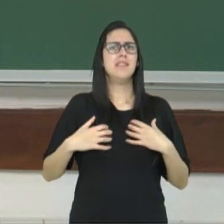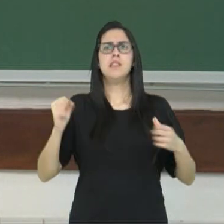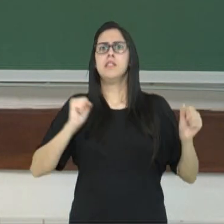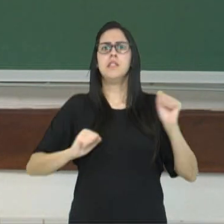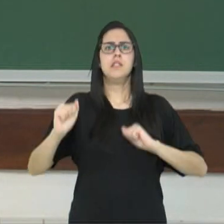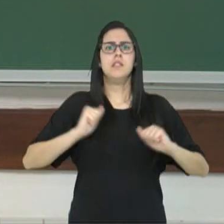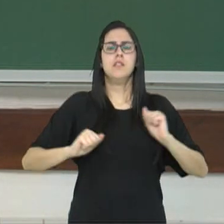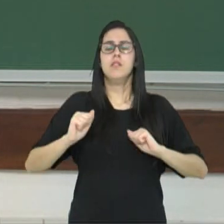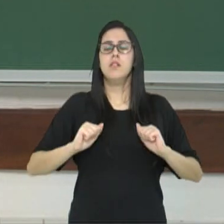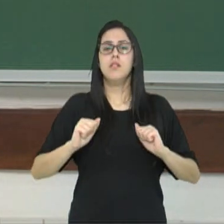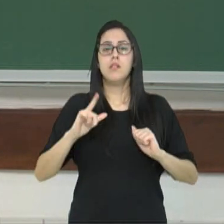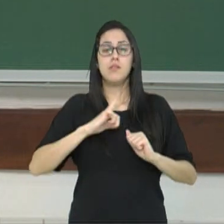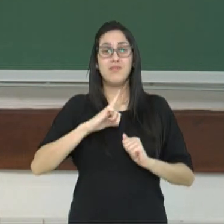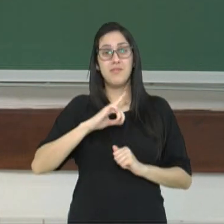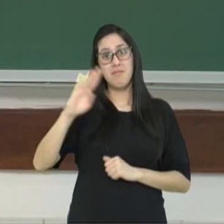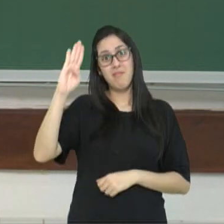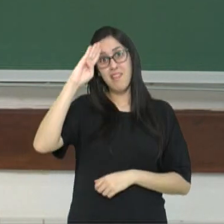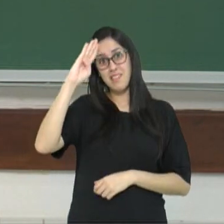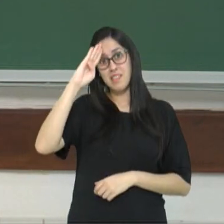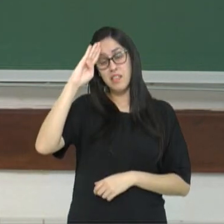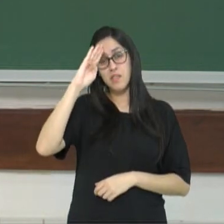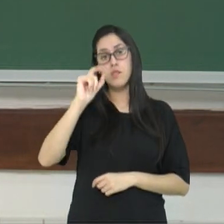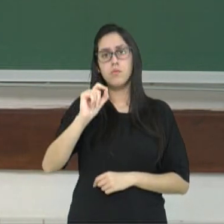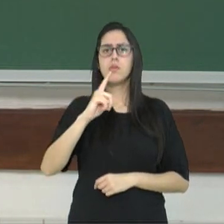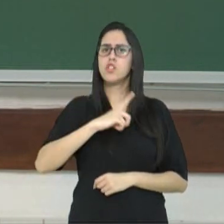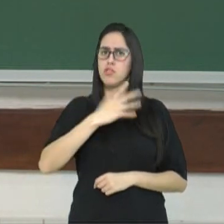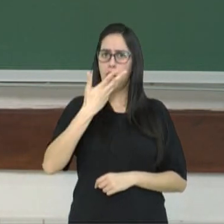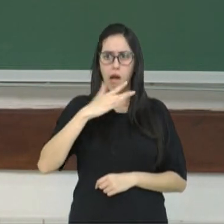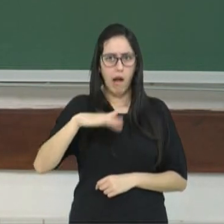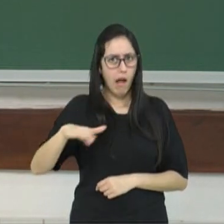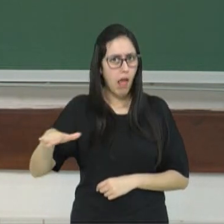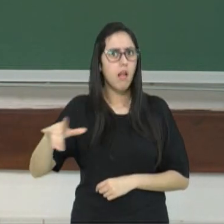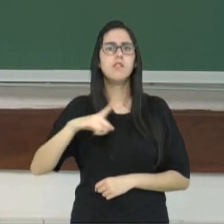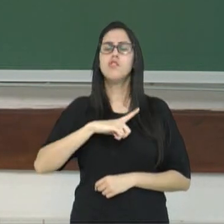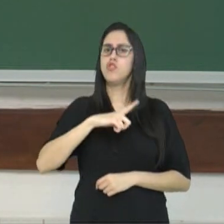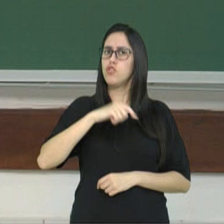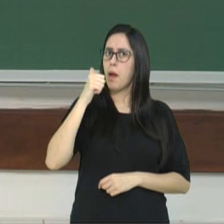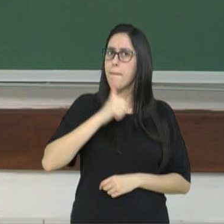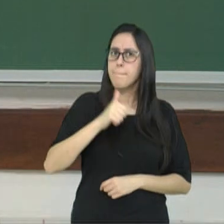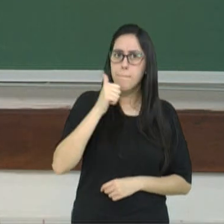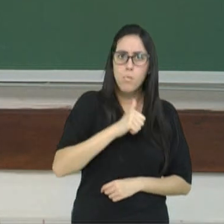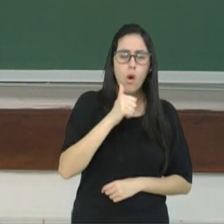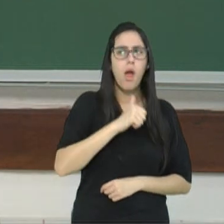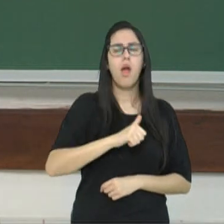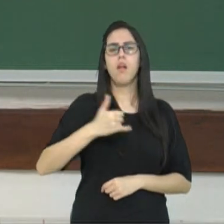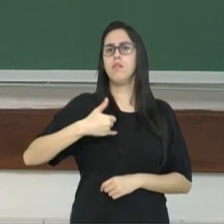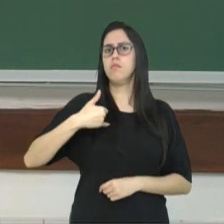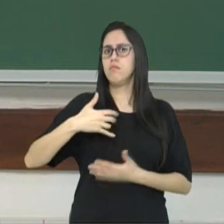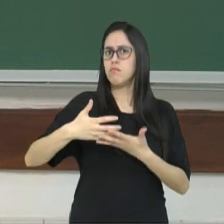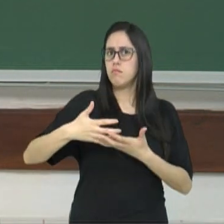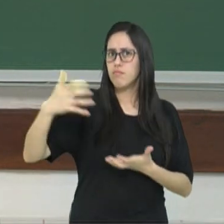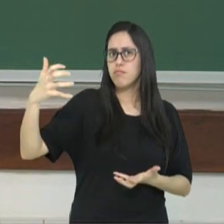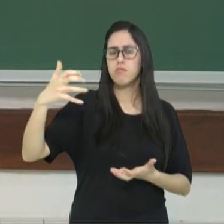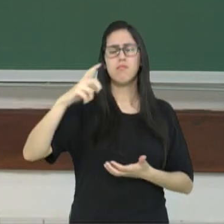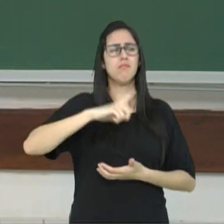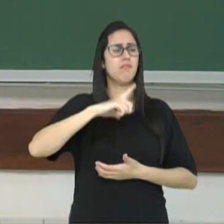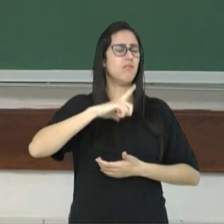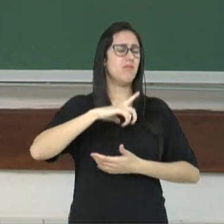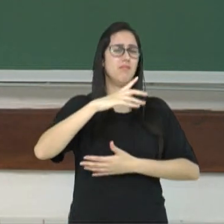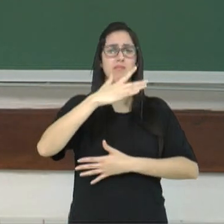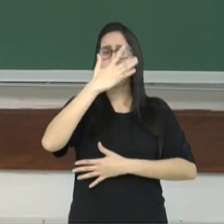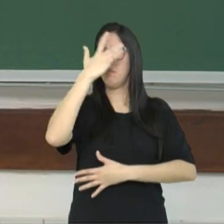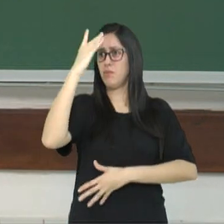podia para o exército. Isso incluiu crianças, incluiu mulheres, incluiu velhos, incluiu uma guerra de